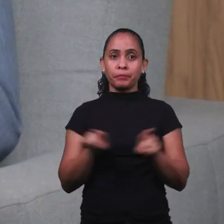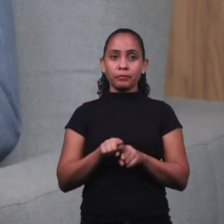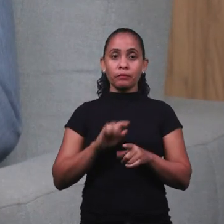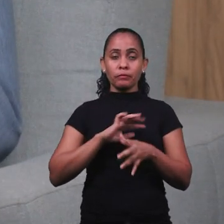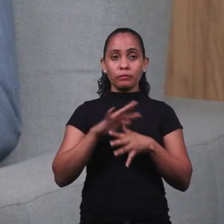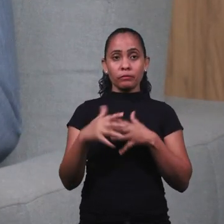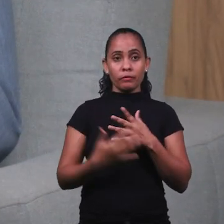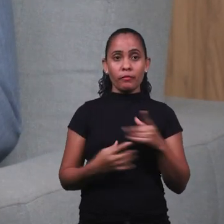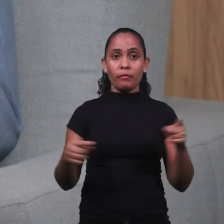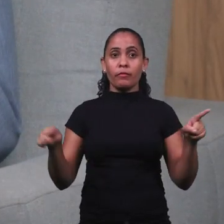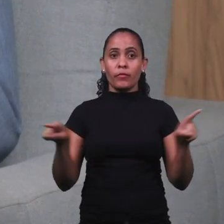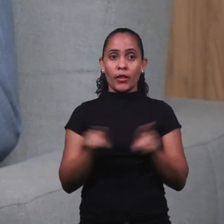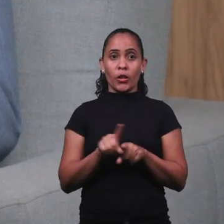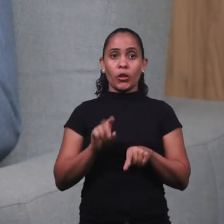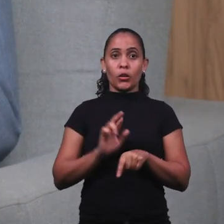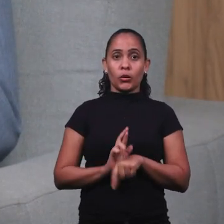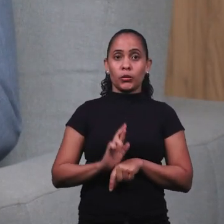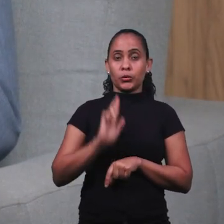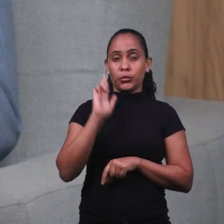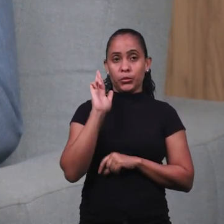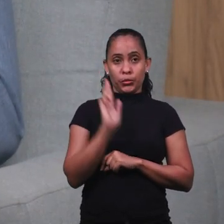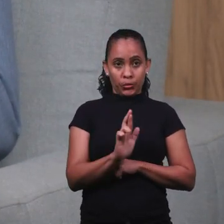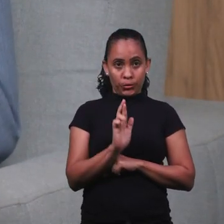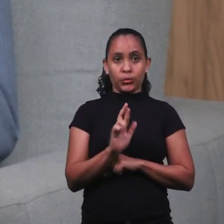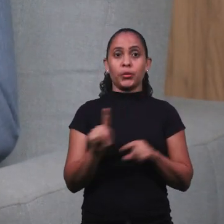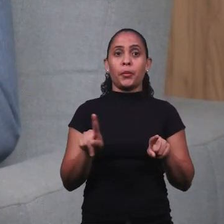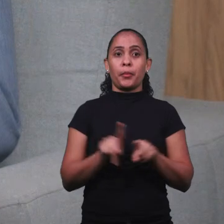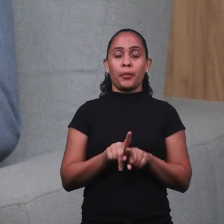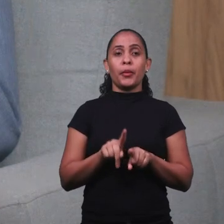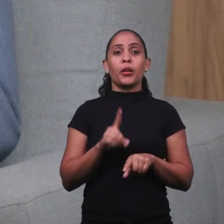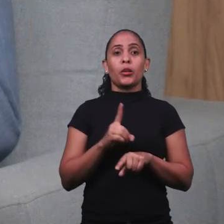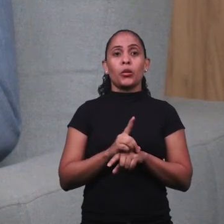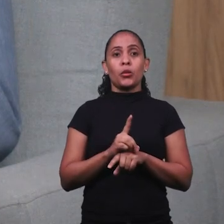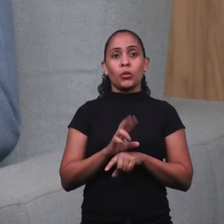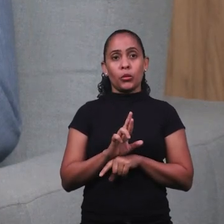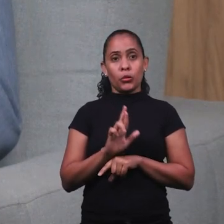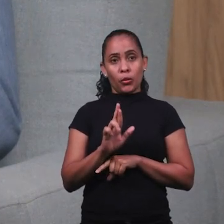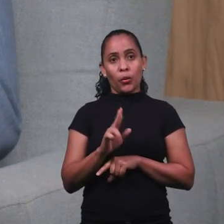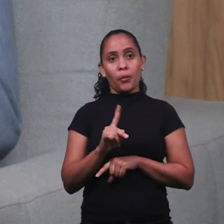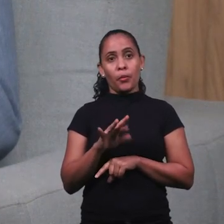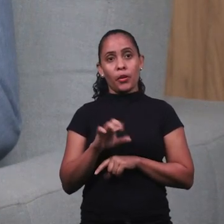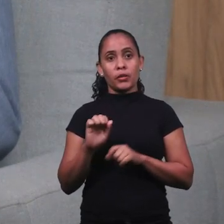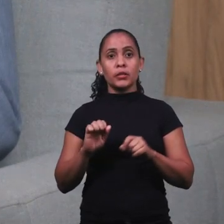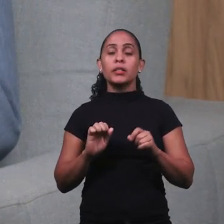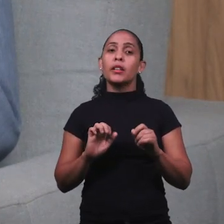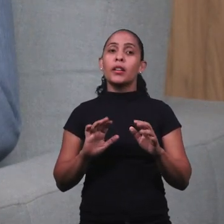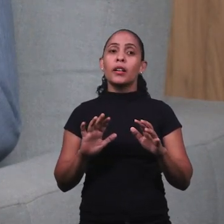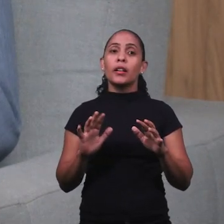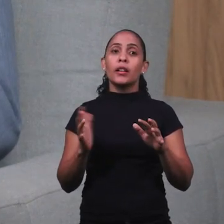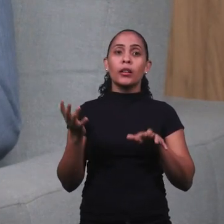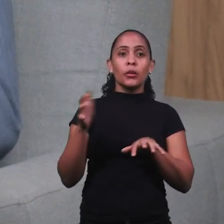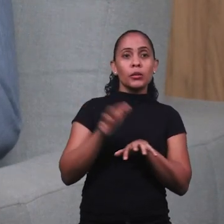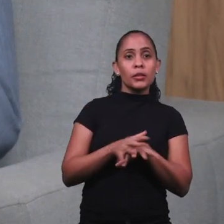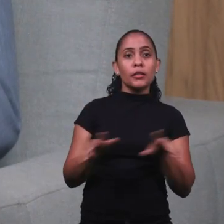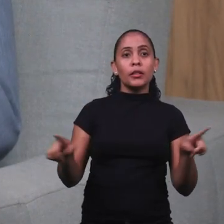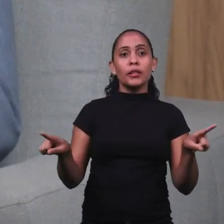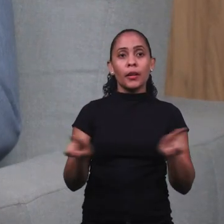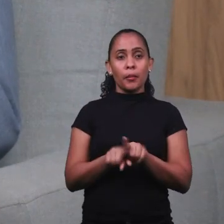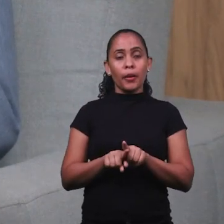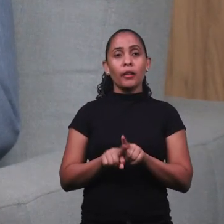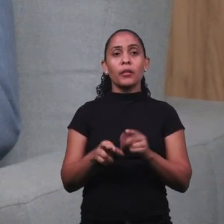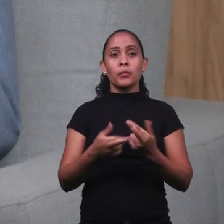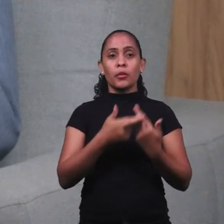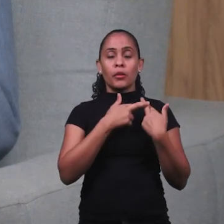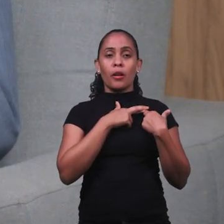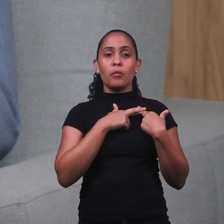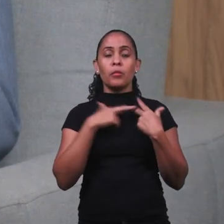psicopedagogo, doutor em Linguística Aplicada, pós-doutorado em Educação Inclusiva e pastor responsável pelo trabalho